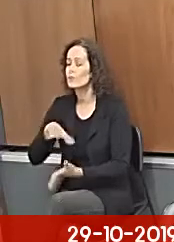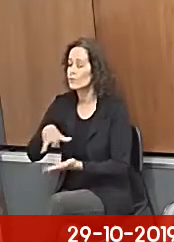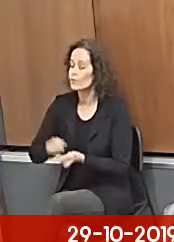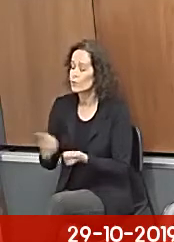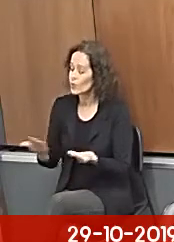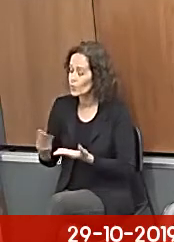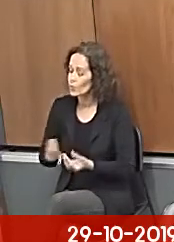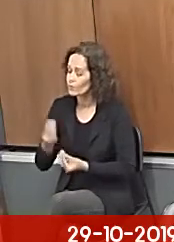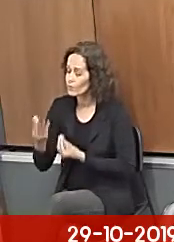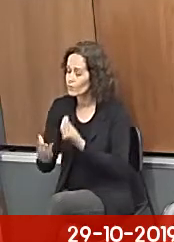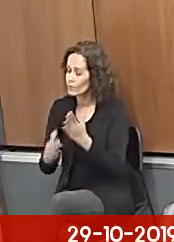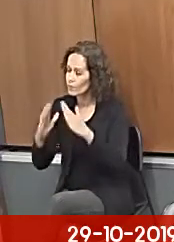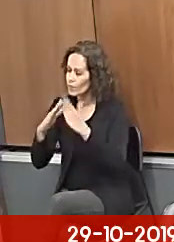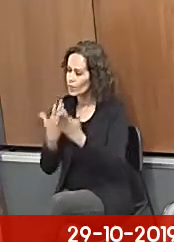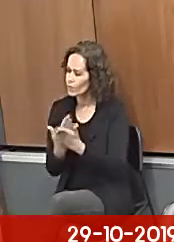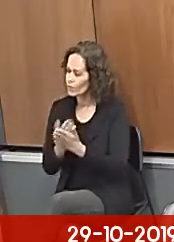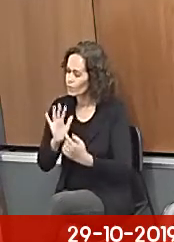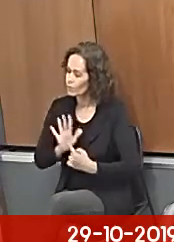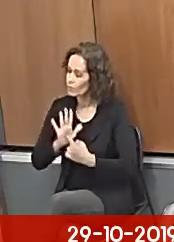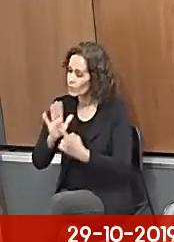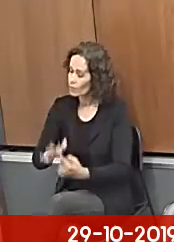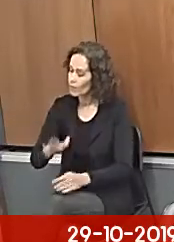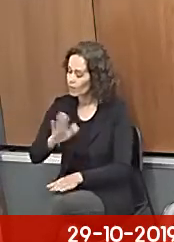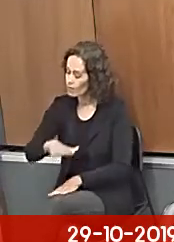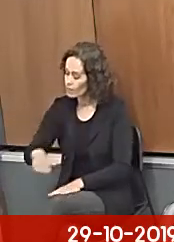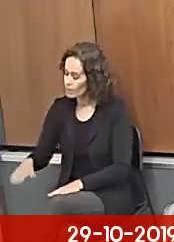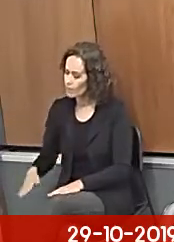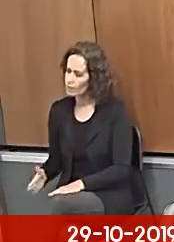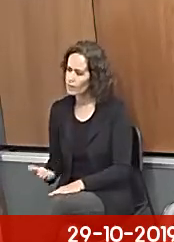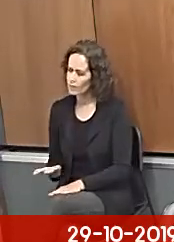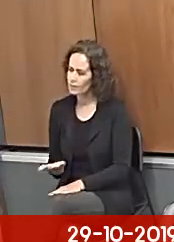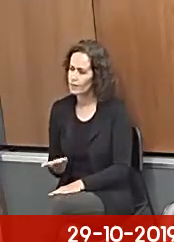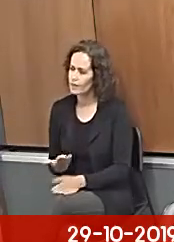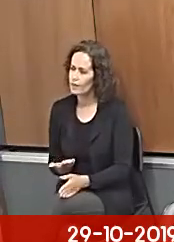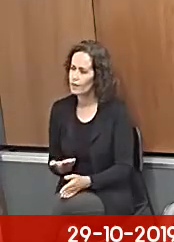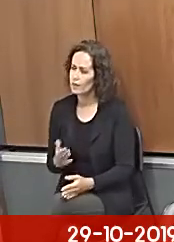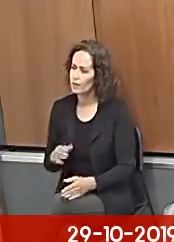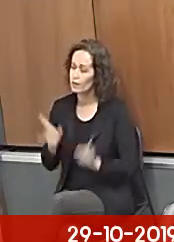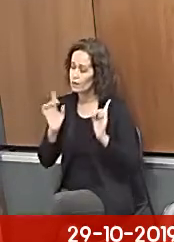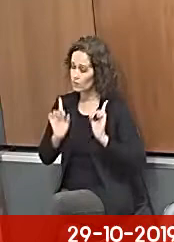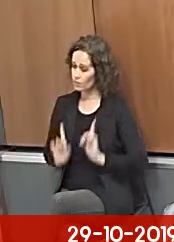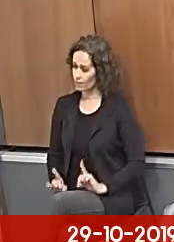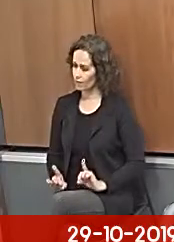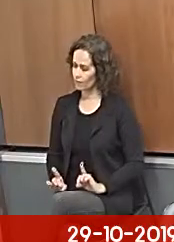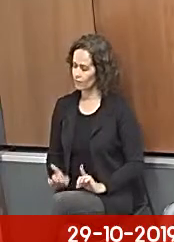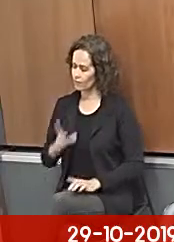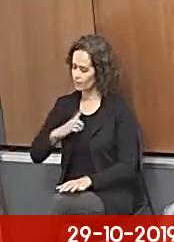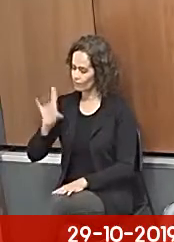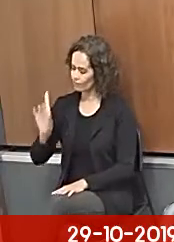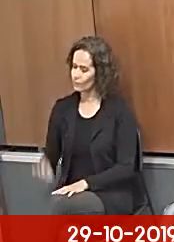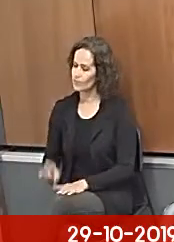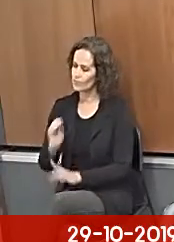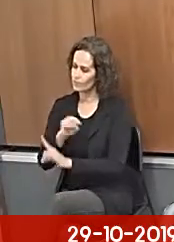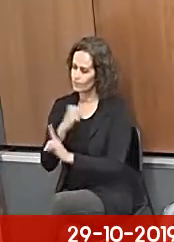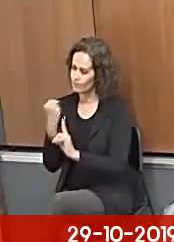Isso aí é para mostrar para as crianças, desde novas, que o deficiente também tem o seu espaço na sociedade.